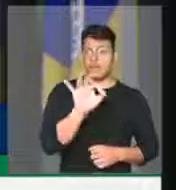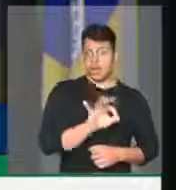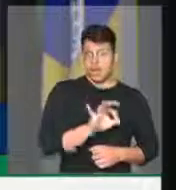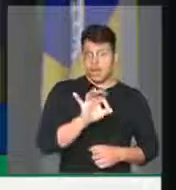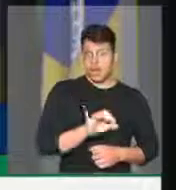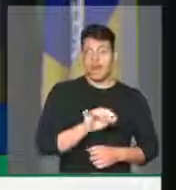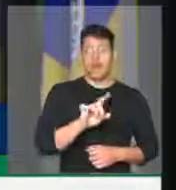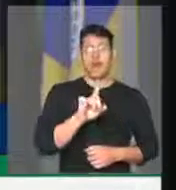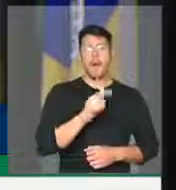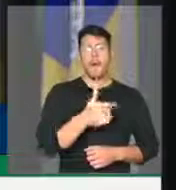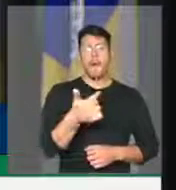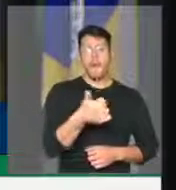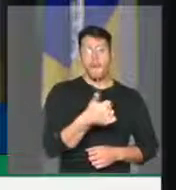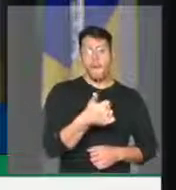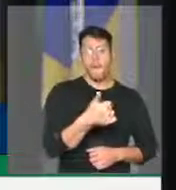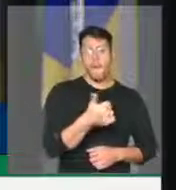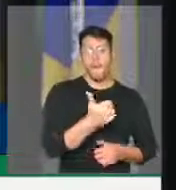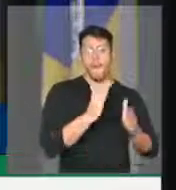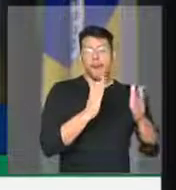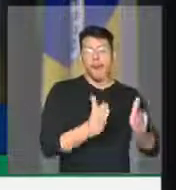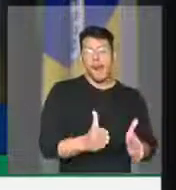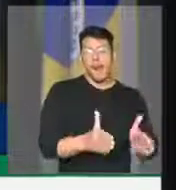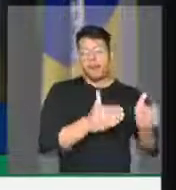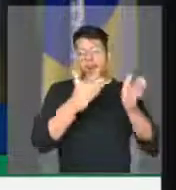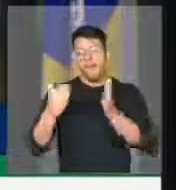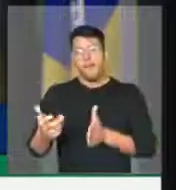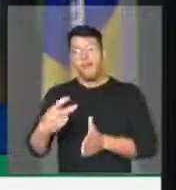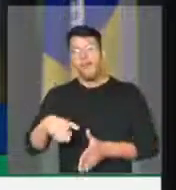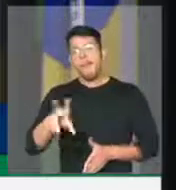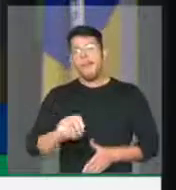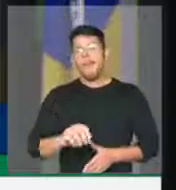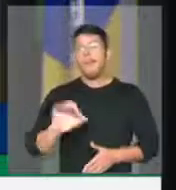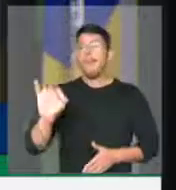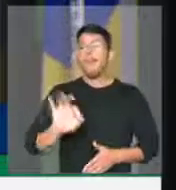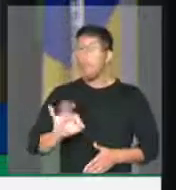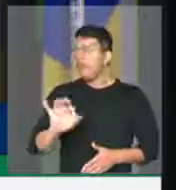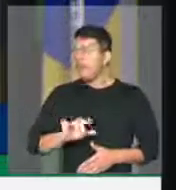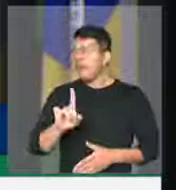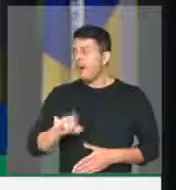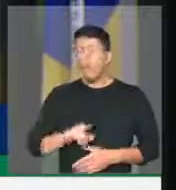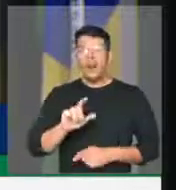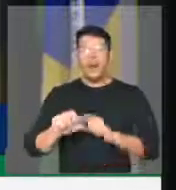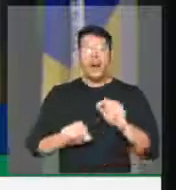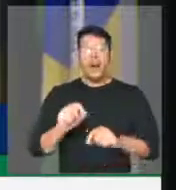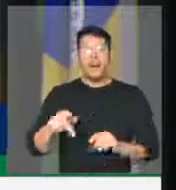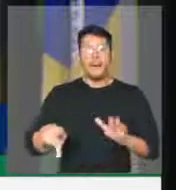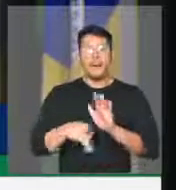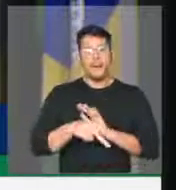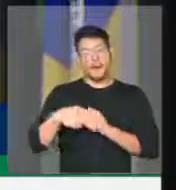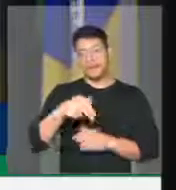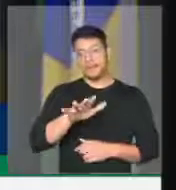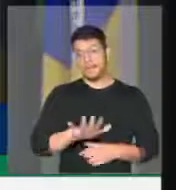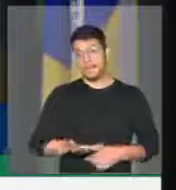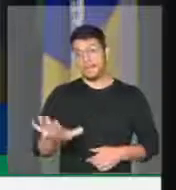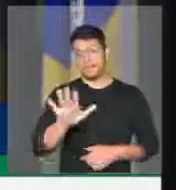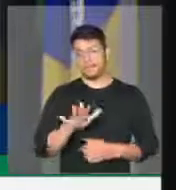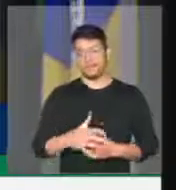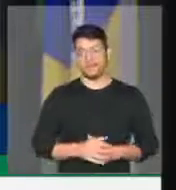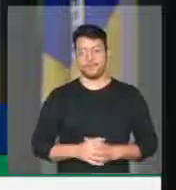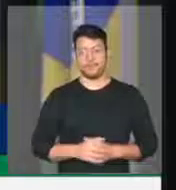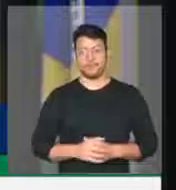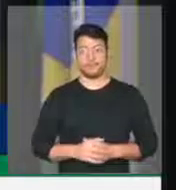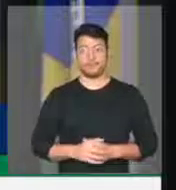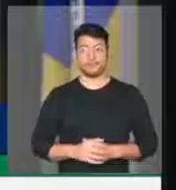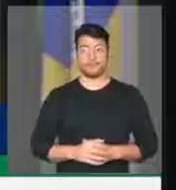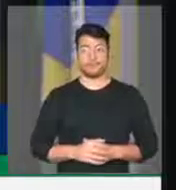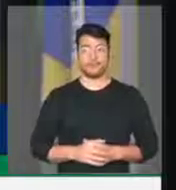etapa de presença rigorosamente nacional. Mas diz aqui o